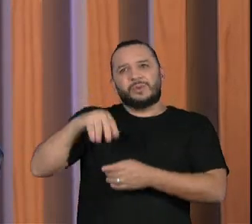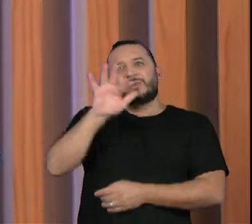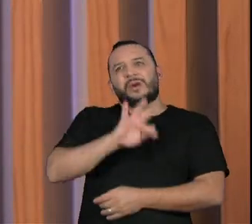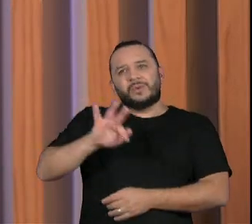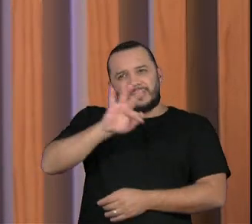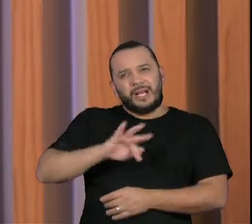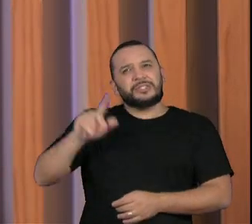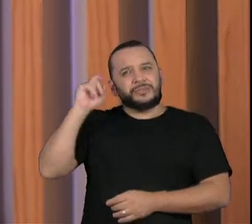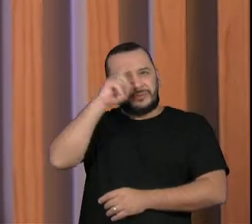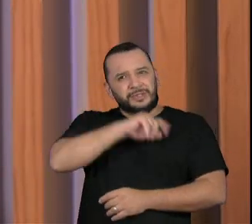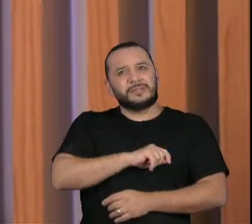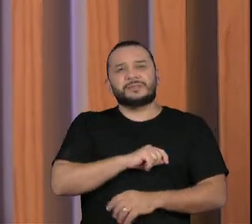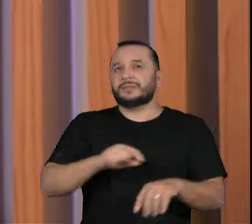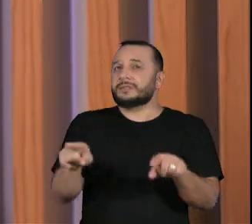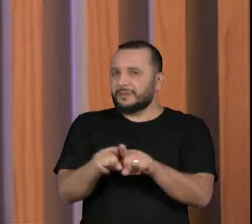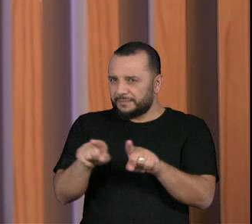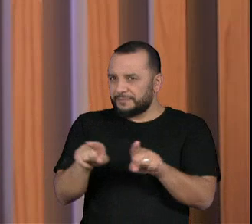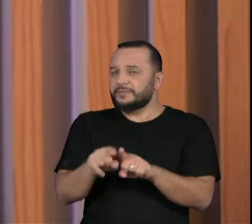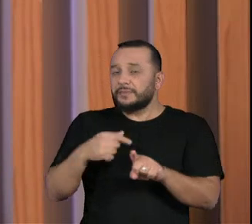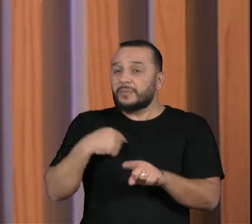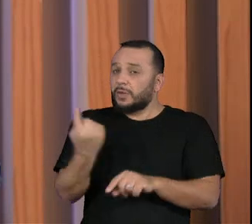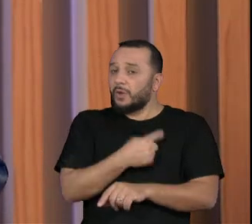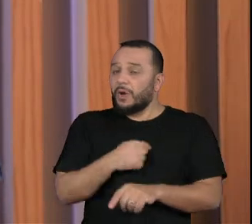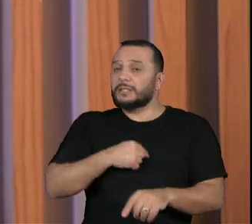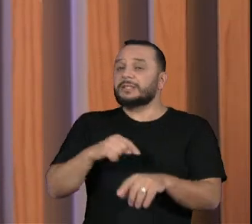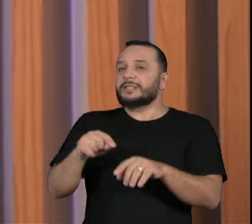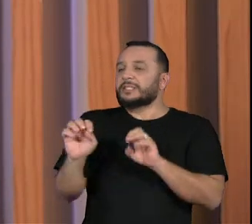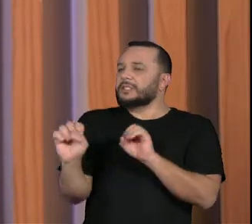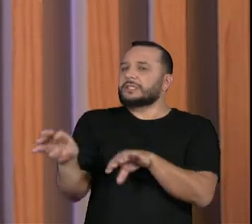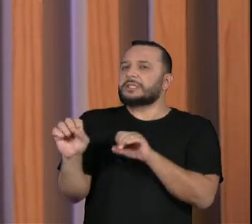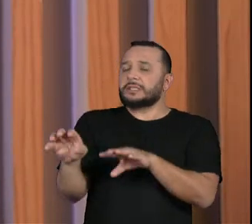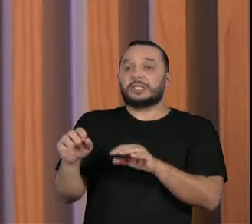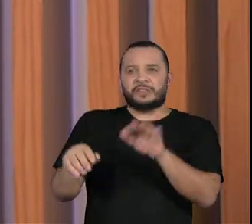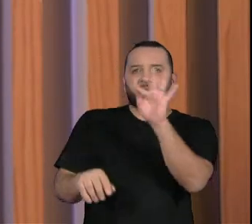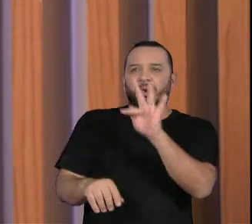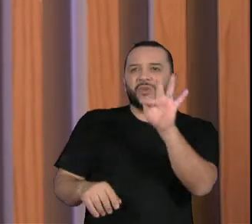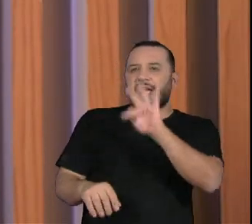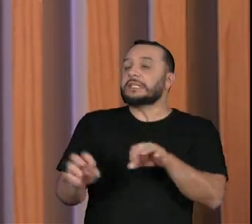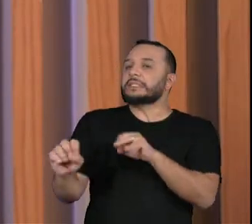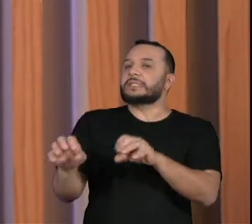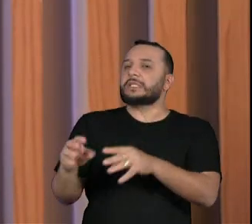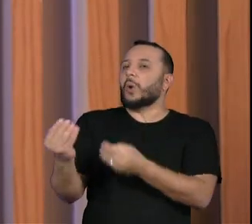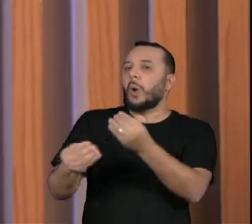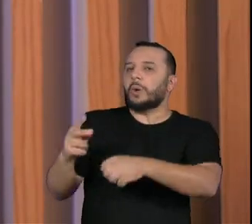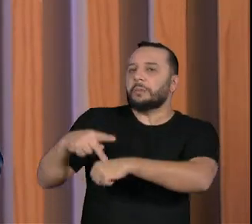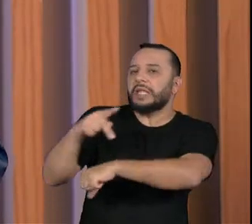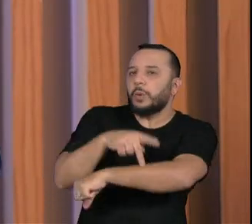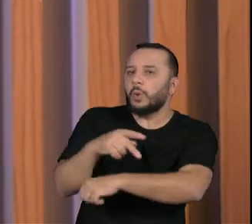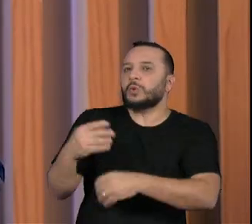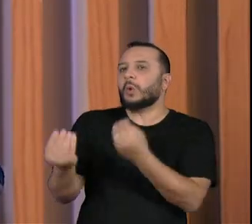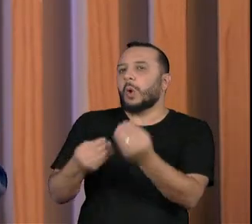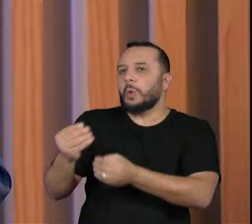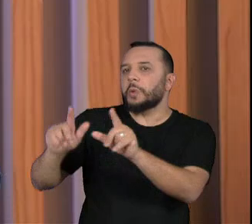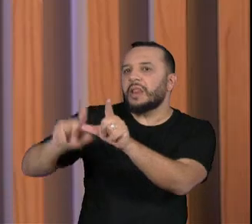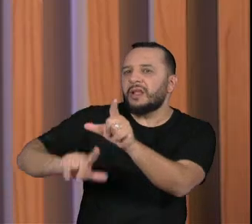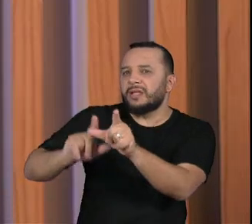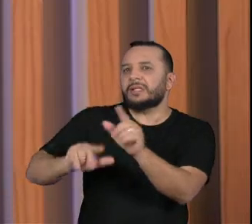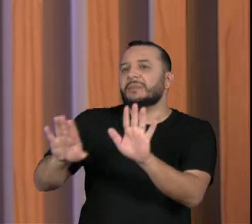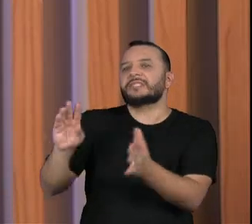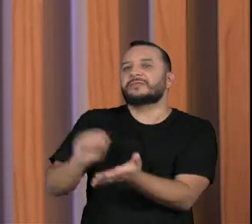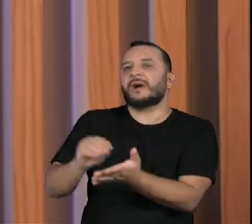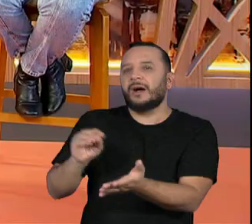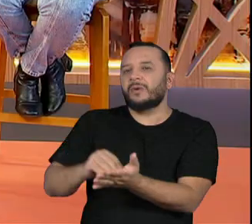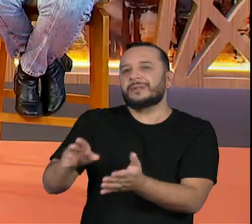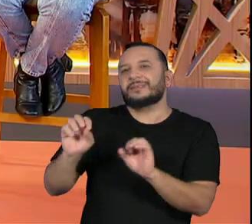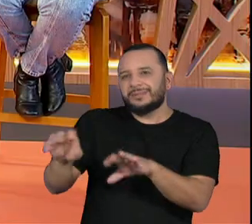gente acaba formando também profissionais da área da educação sem esse conteúdo metodológico, pedagógico, para que elas possam aplicar também na sua sala de